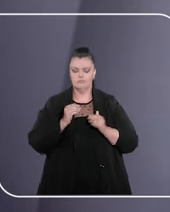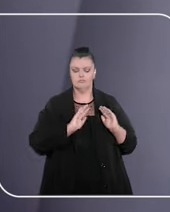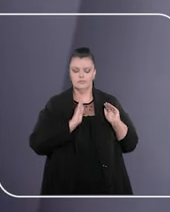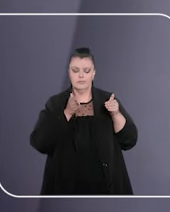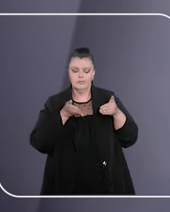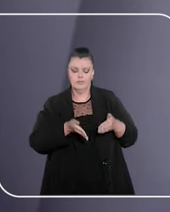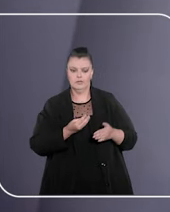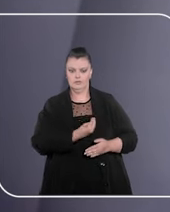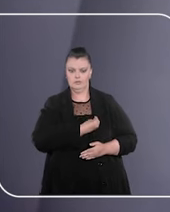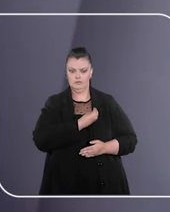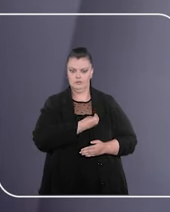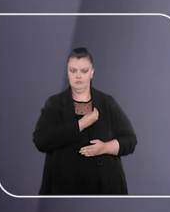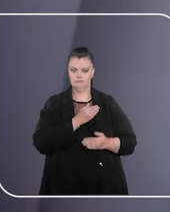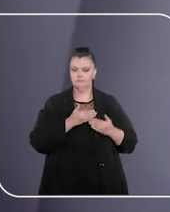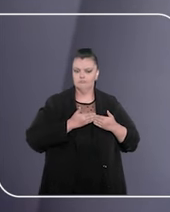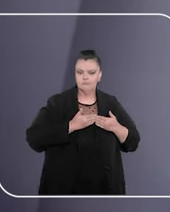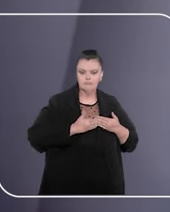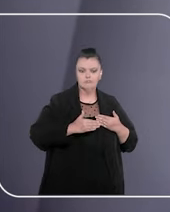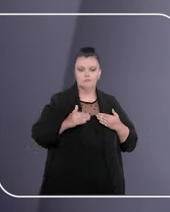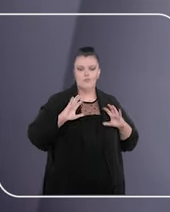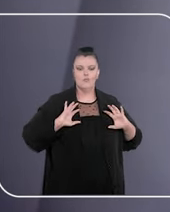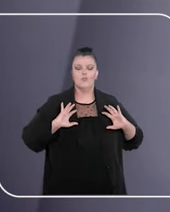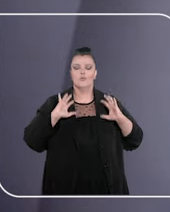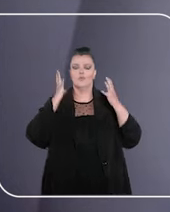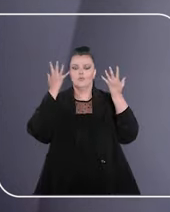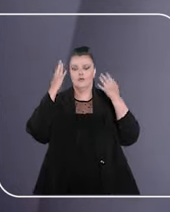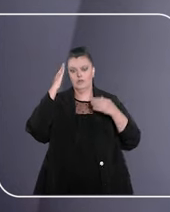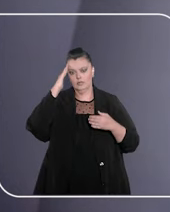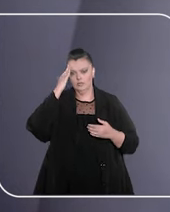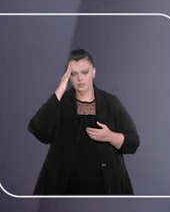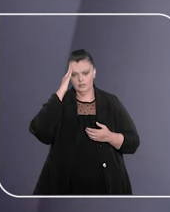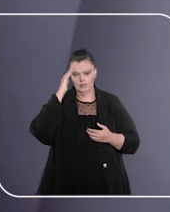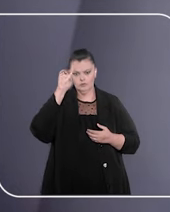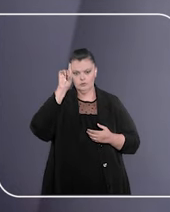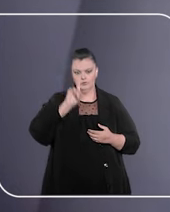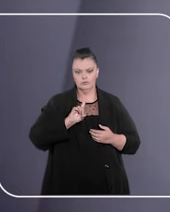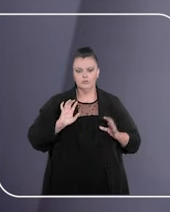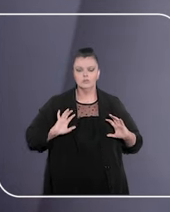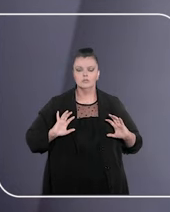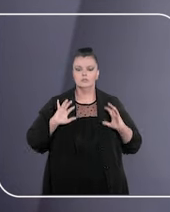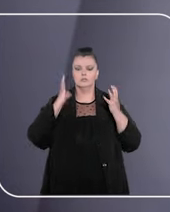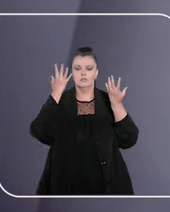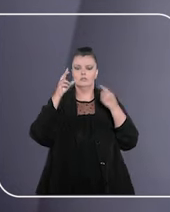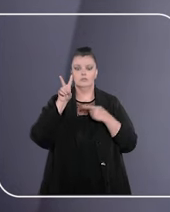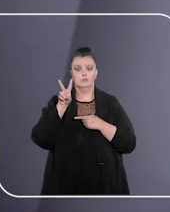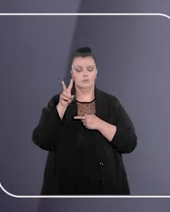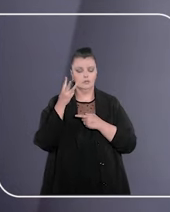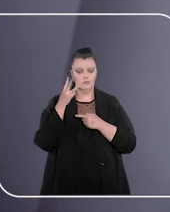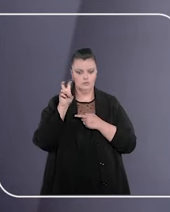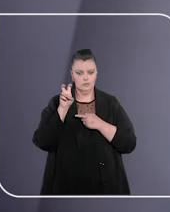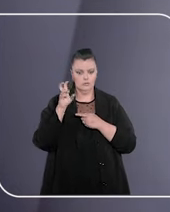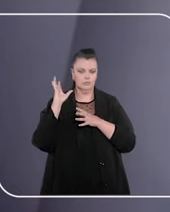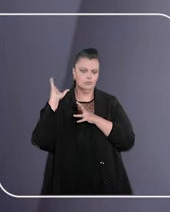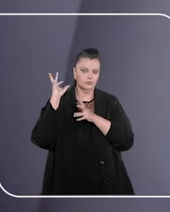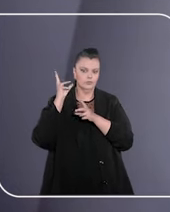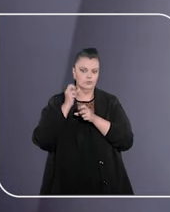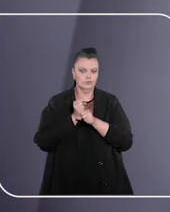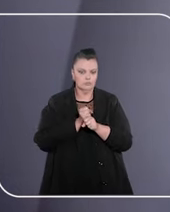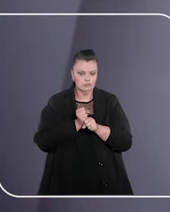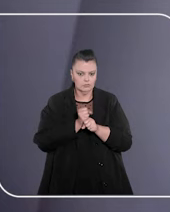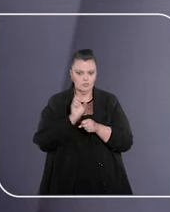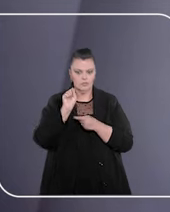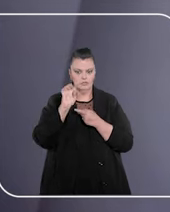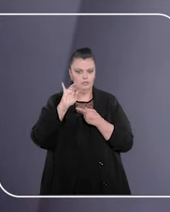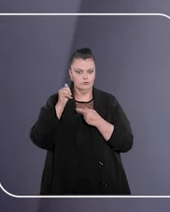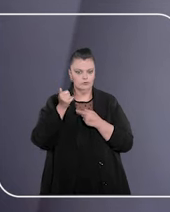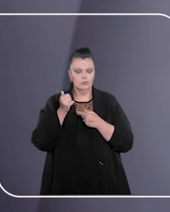sua participação nesta edição comemorativa do Entender Direito, celebrando os 35 anos do STJ. Uma